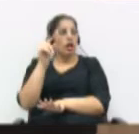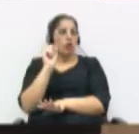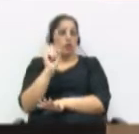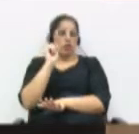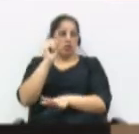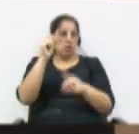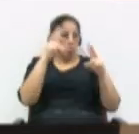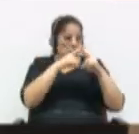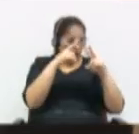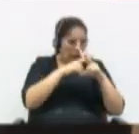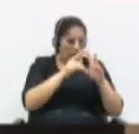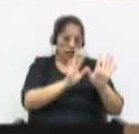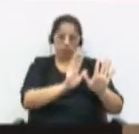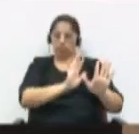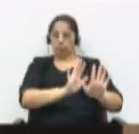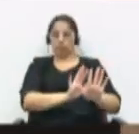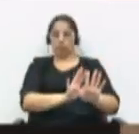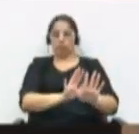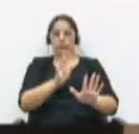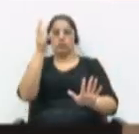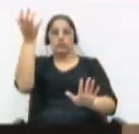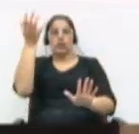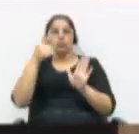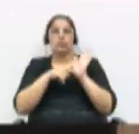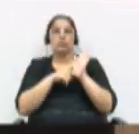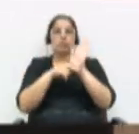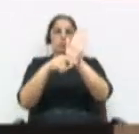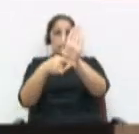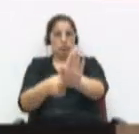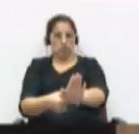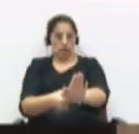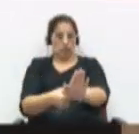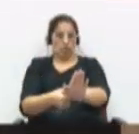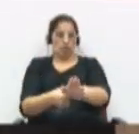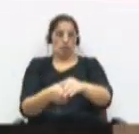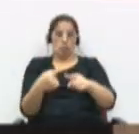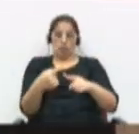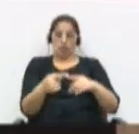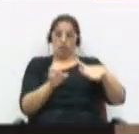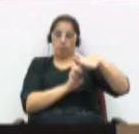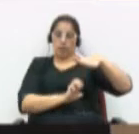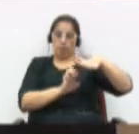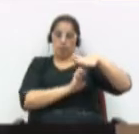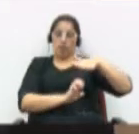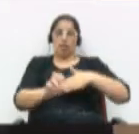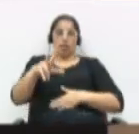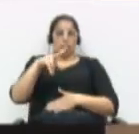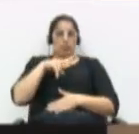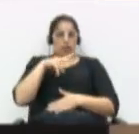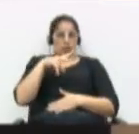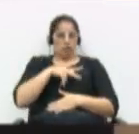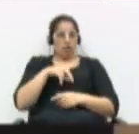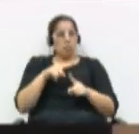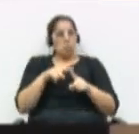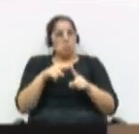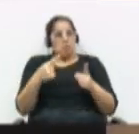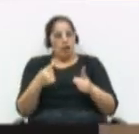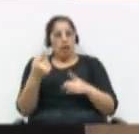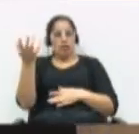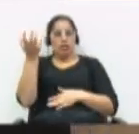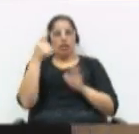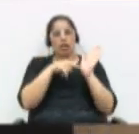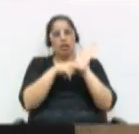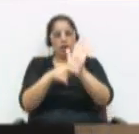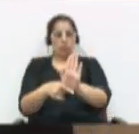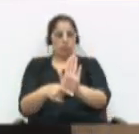para brigar com a Prefeitura Municipal de Limeira. Nós estamos aqui como uma empresa privada, que nós somos, para fazer o nosso